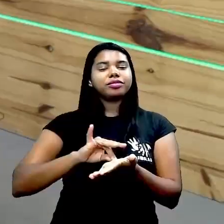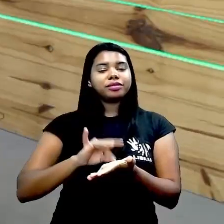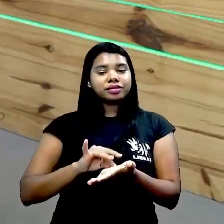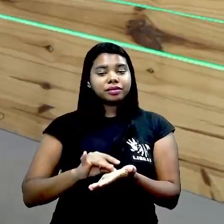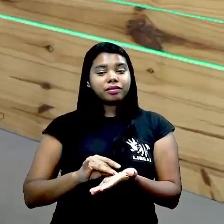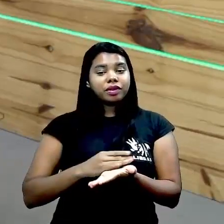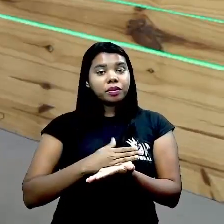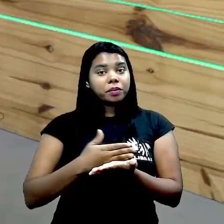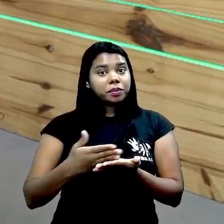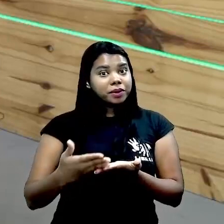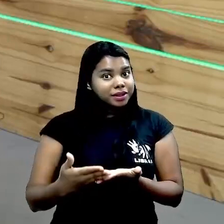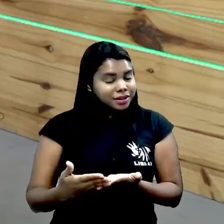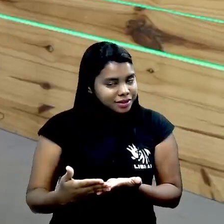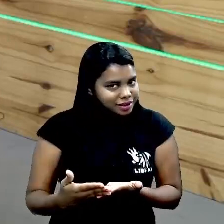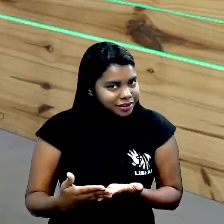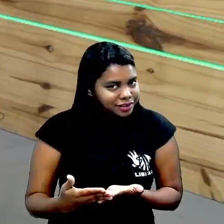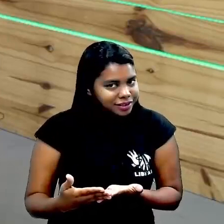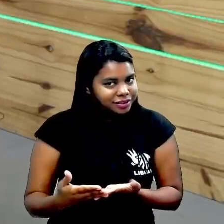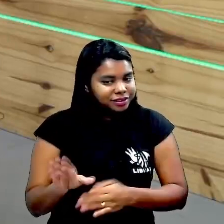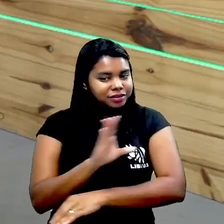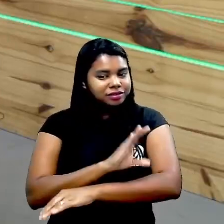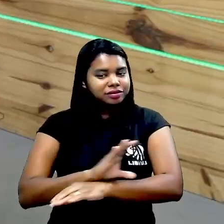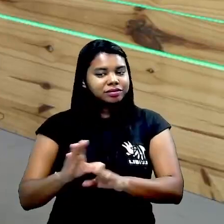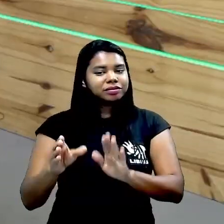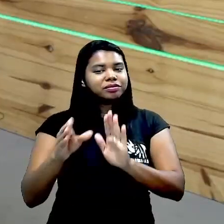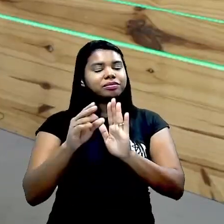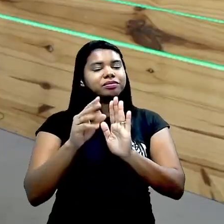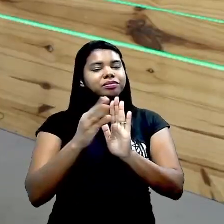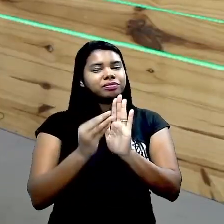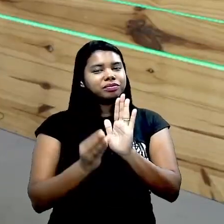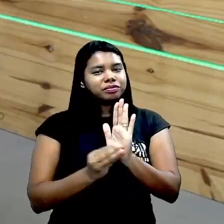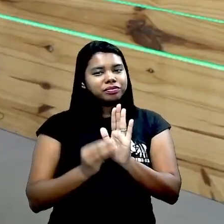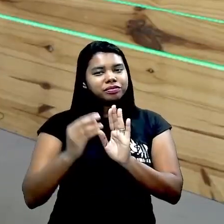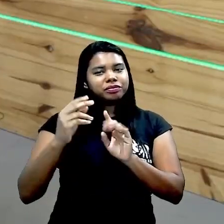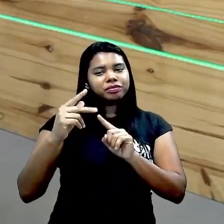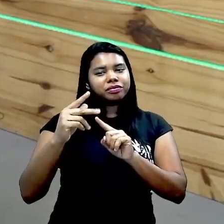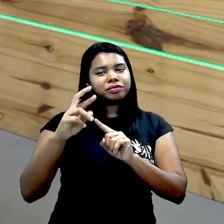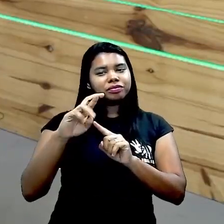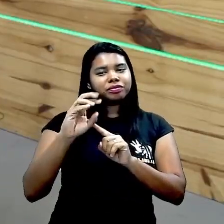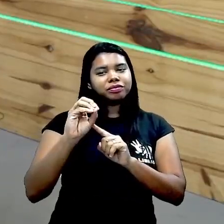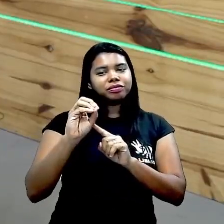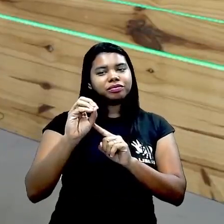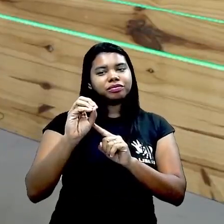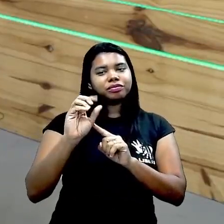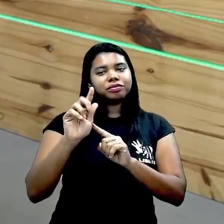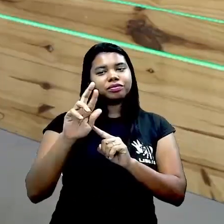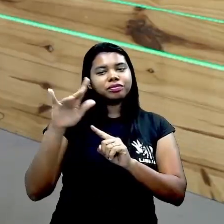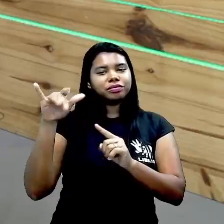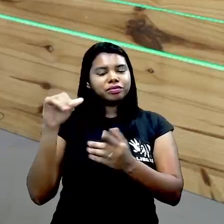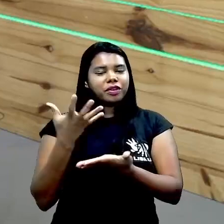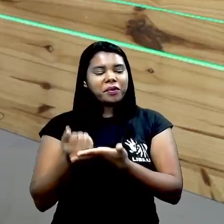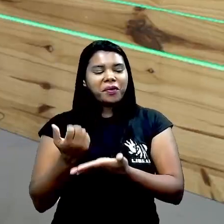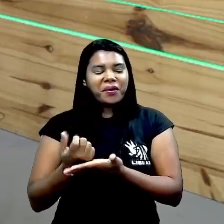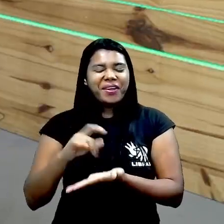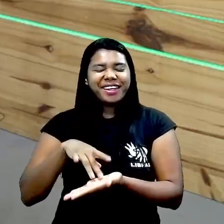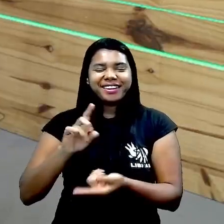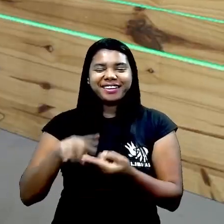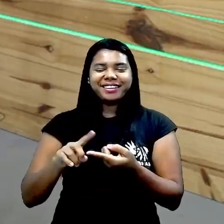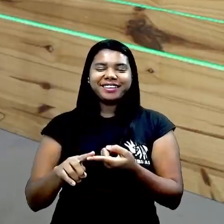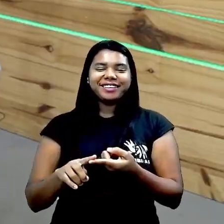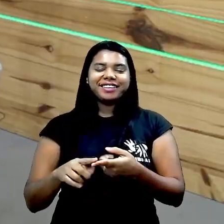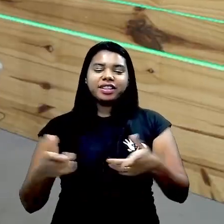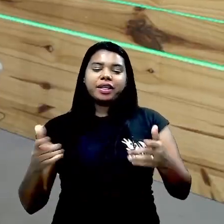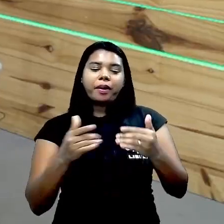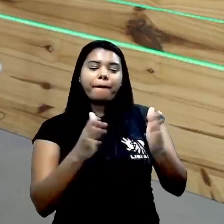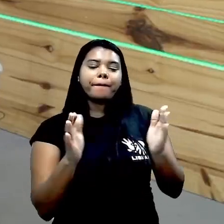está começando na programação, né? Então, o nosso curso não é formar um grande programador, é abrir